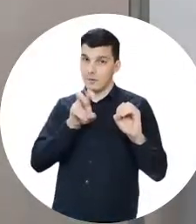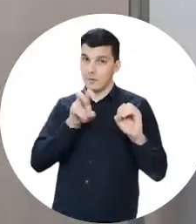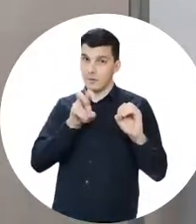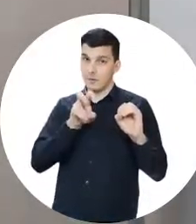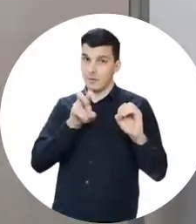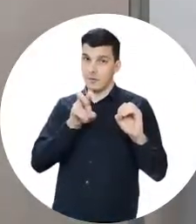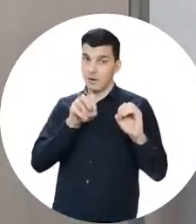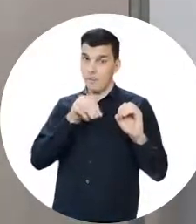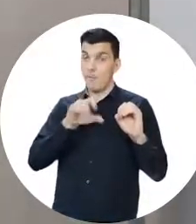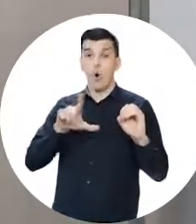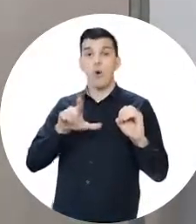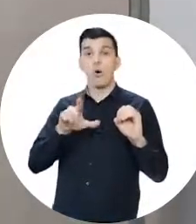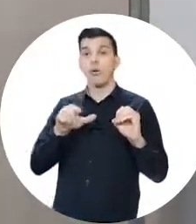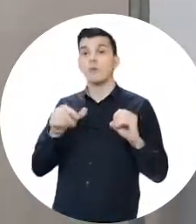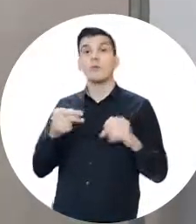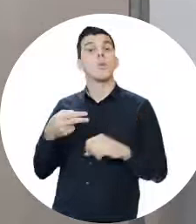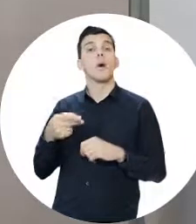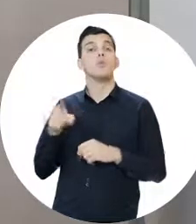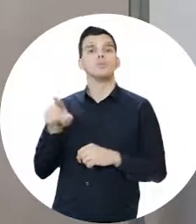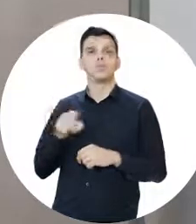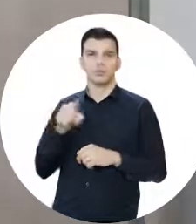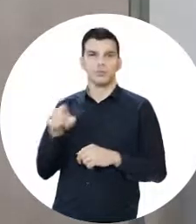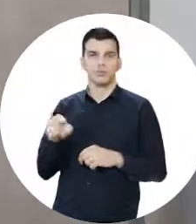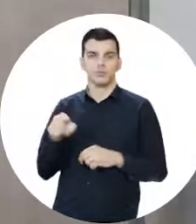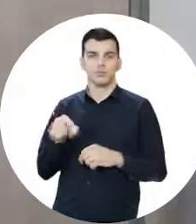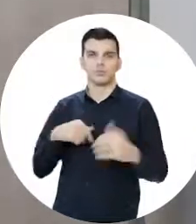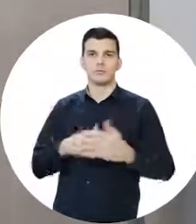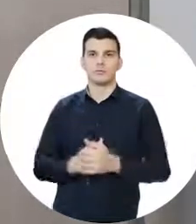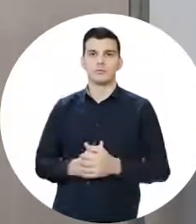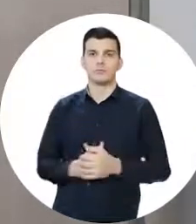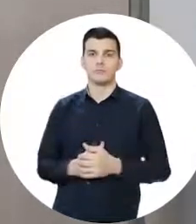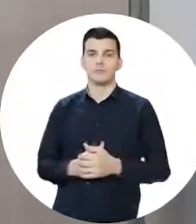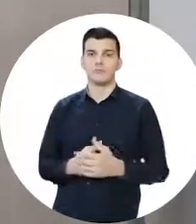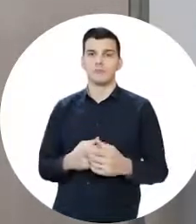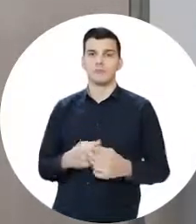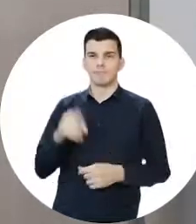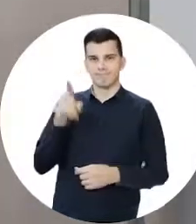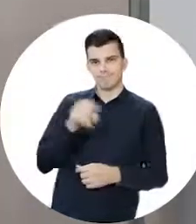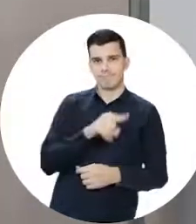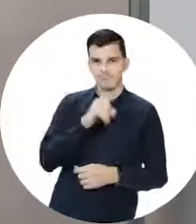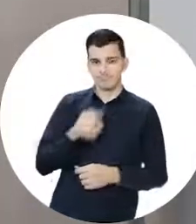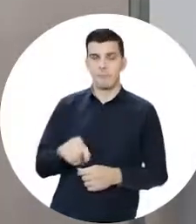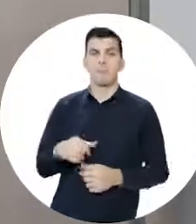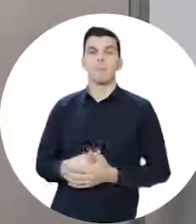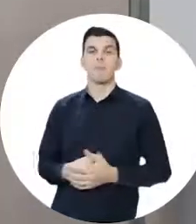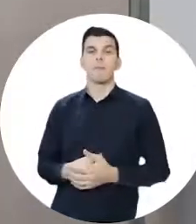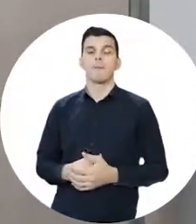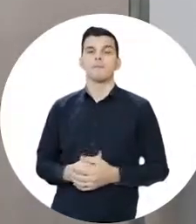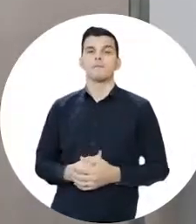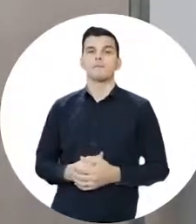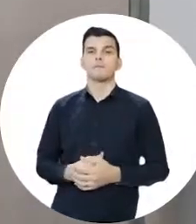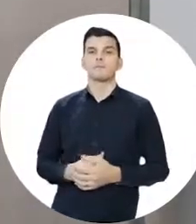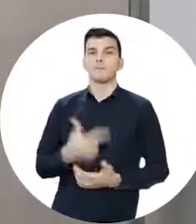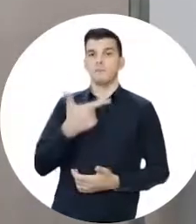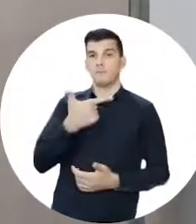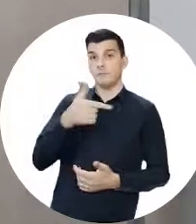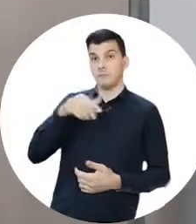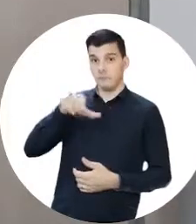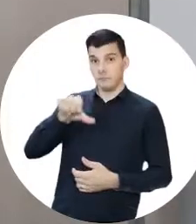0,5 mols, isso está para X. X aqui vai ser a metade,